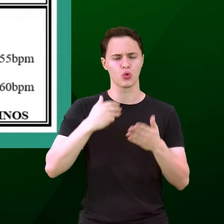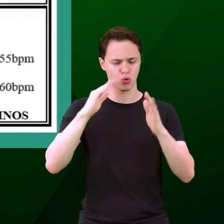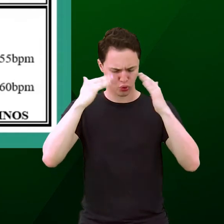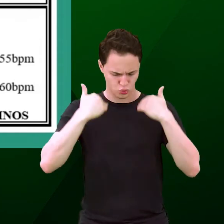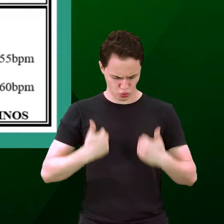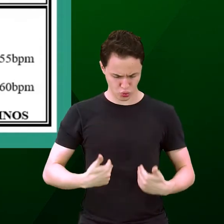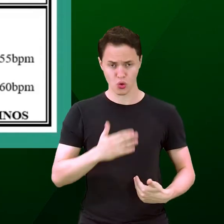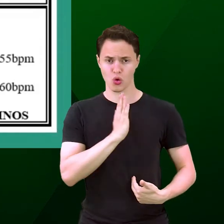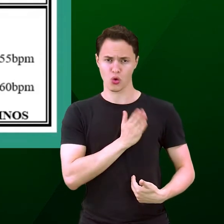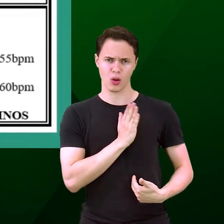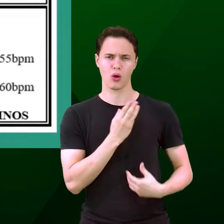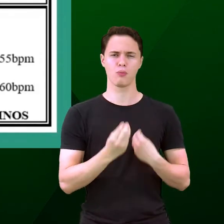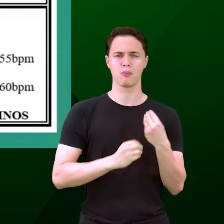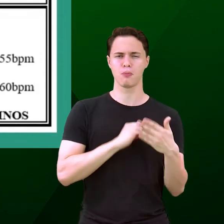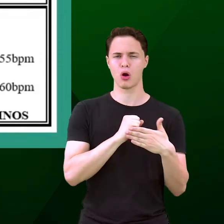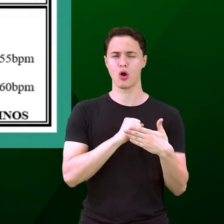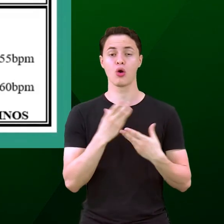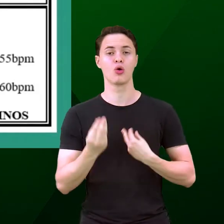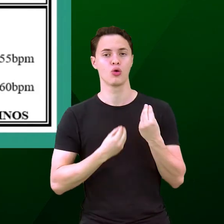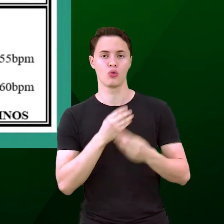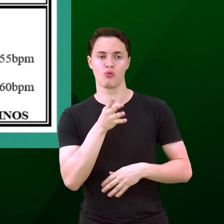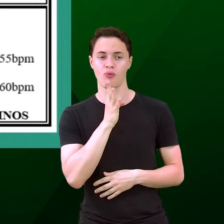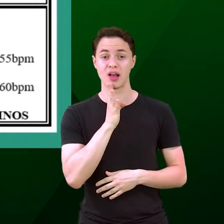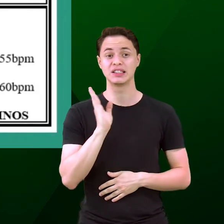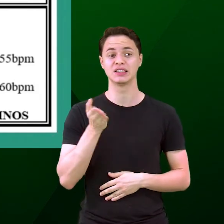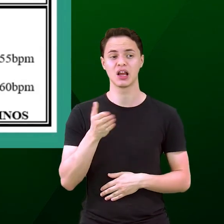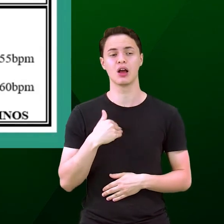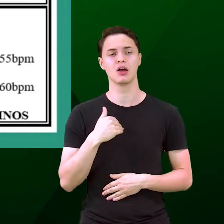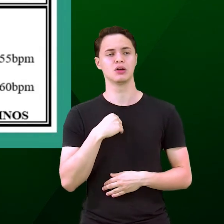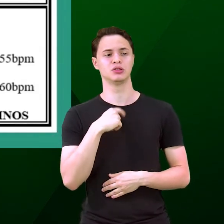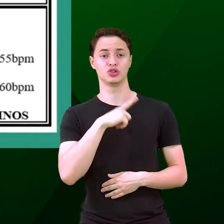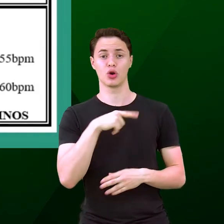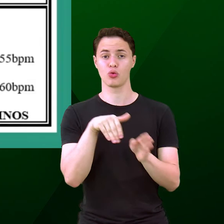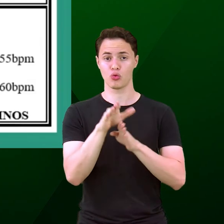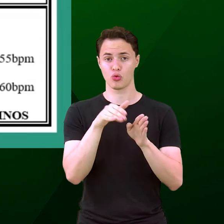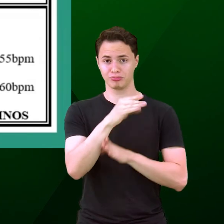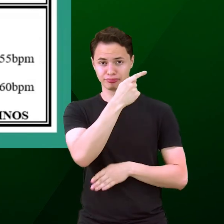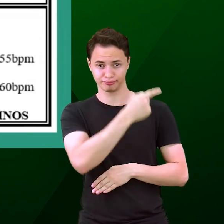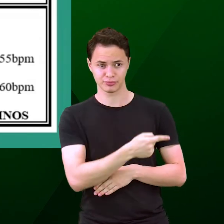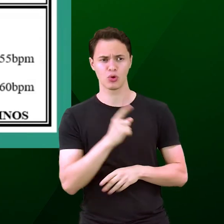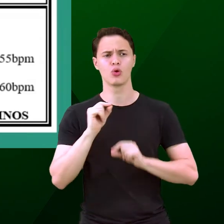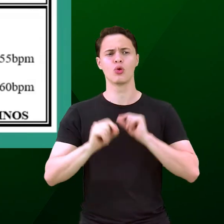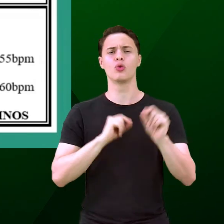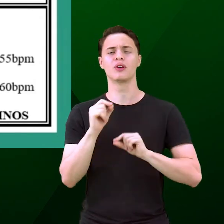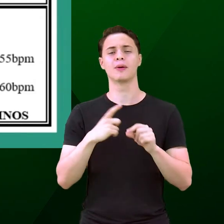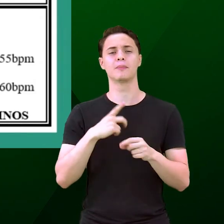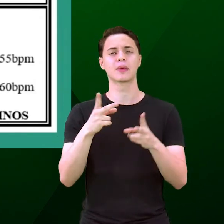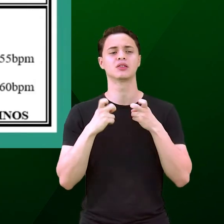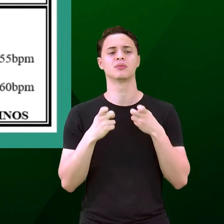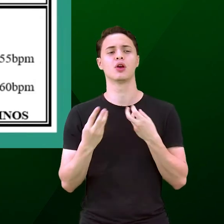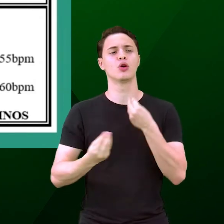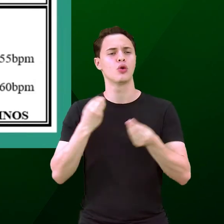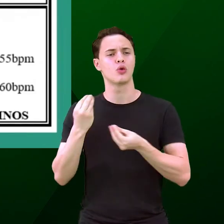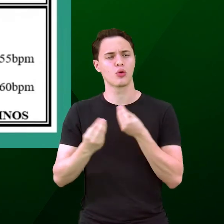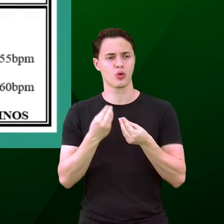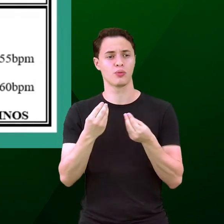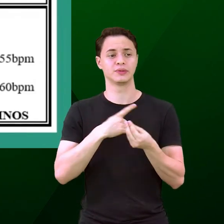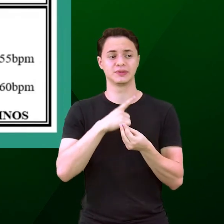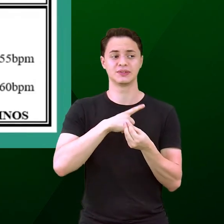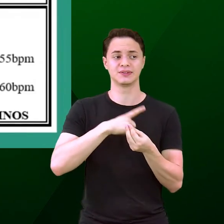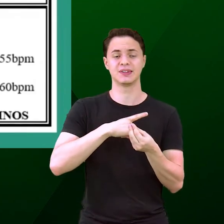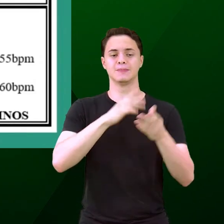e depois observa a diferença logo após o alongamento e no outro dia. Vocês vão sentir, né, que se tem